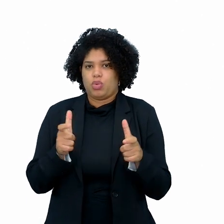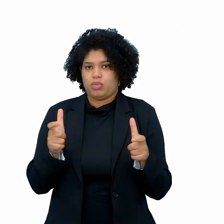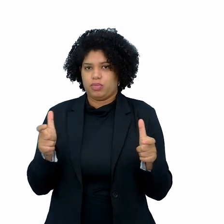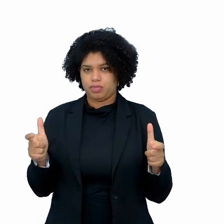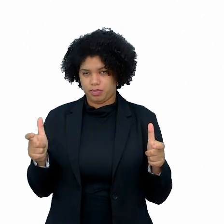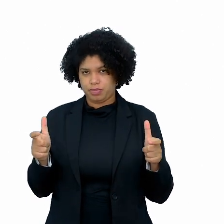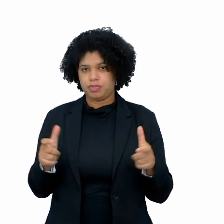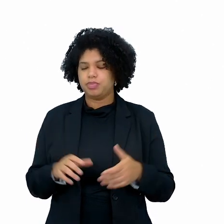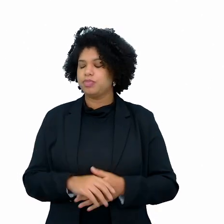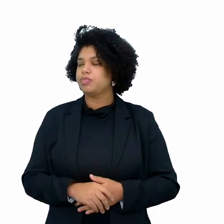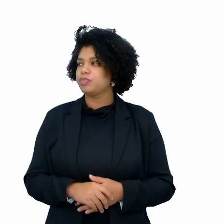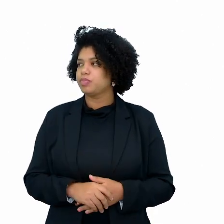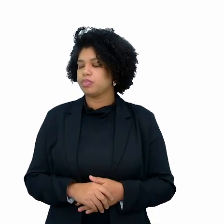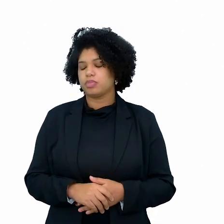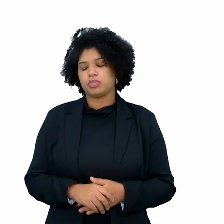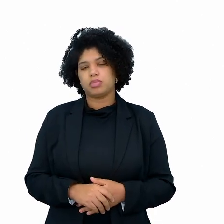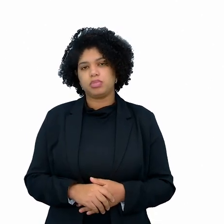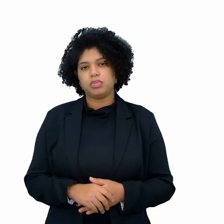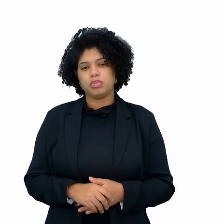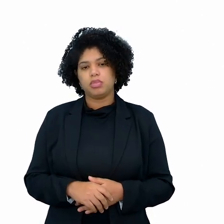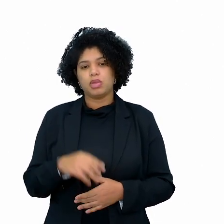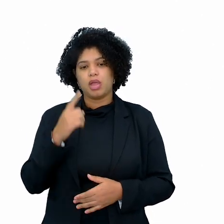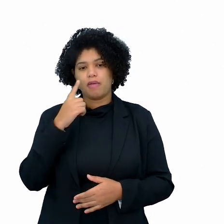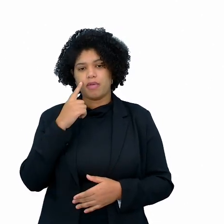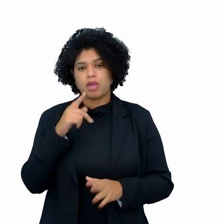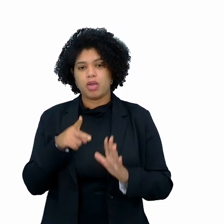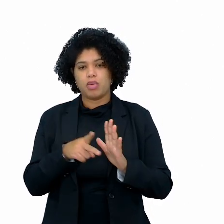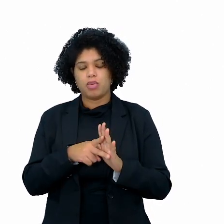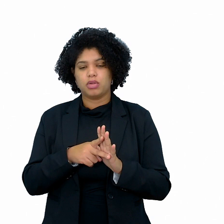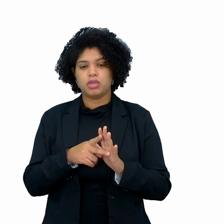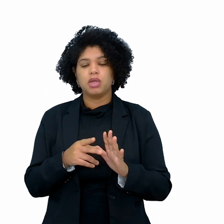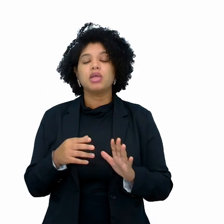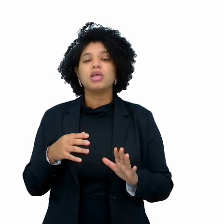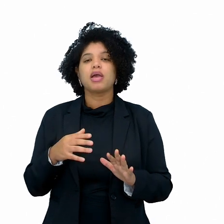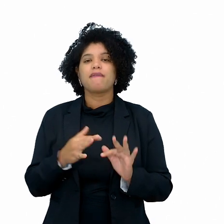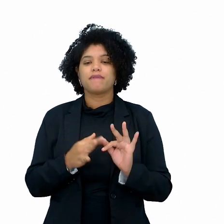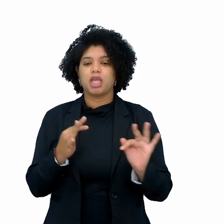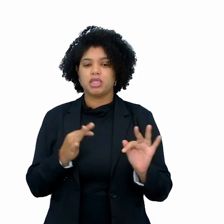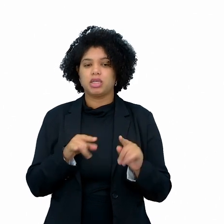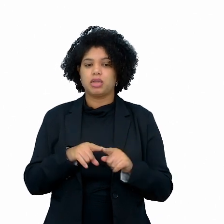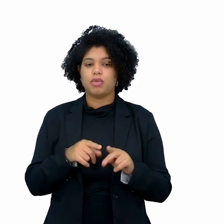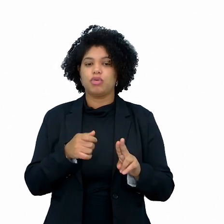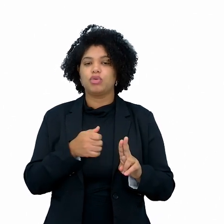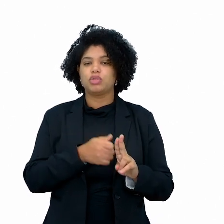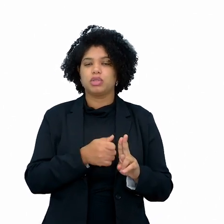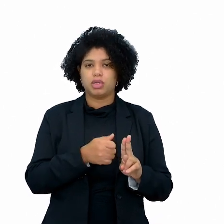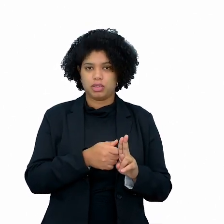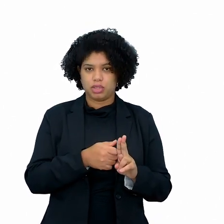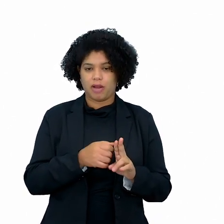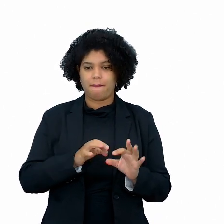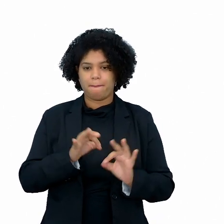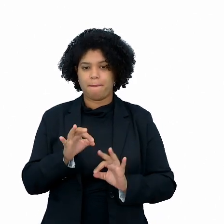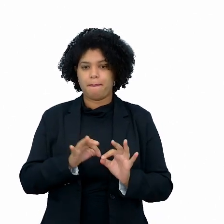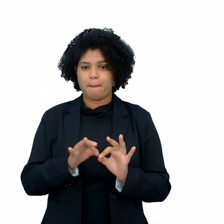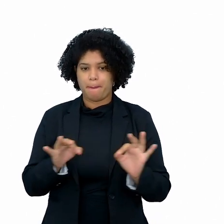tema gerador são as grandezas físicas e suas unidades de medida, tá?